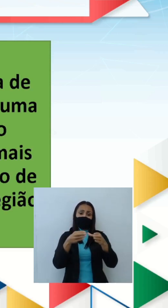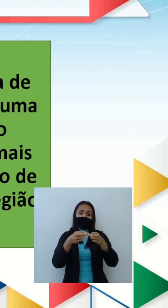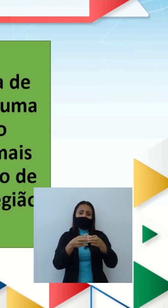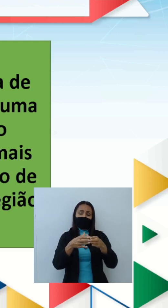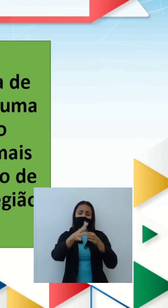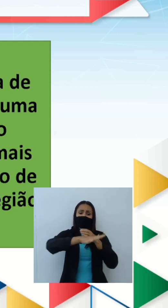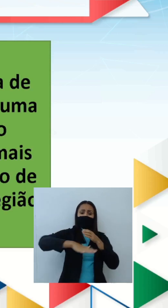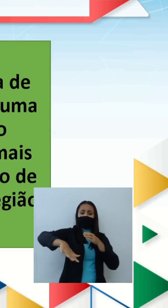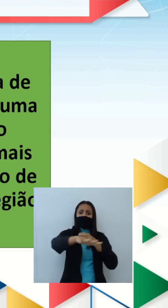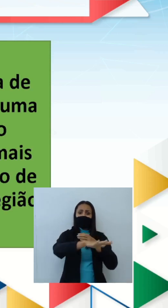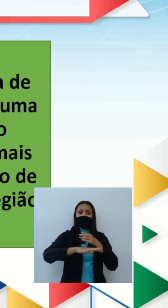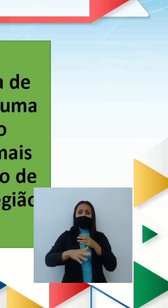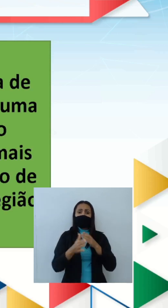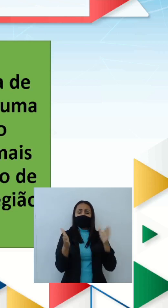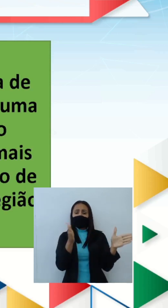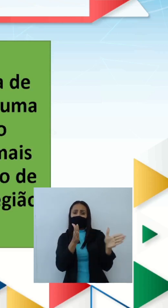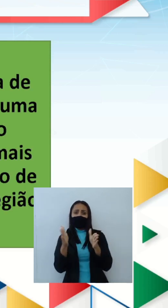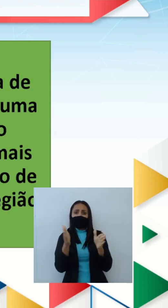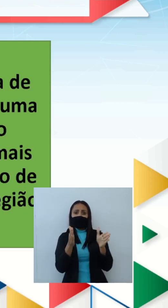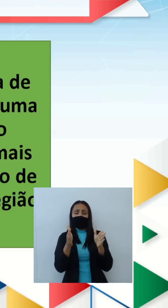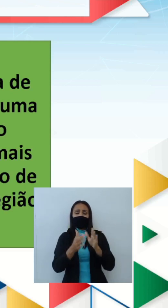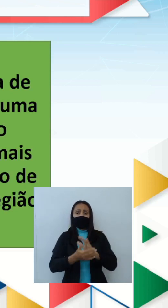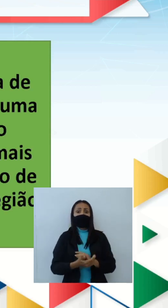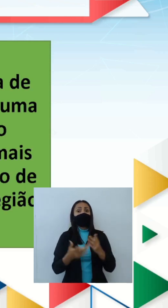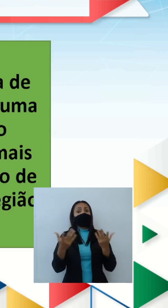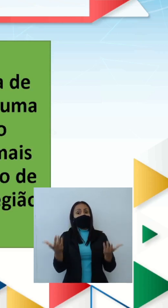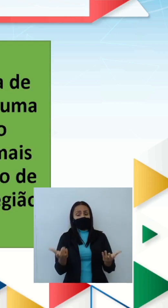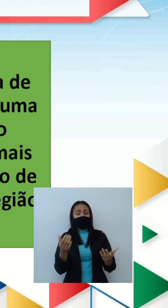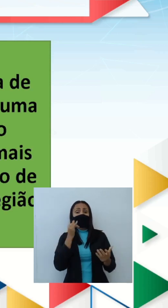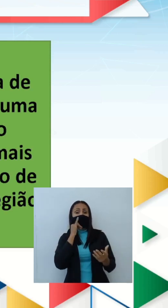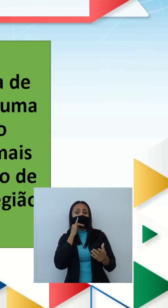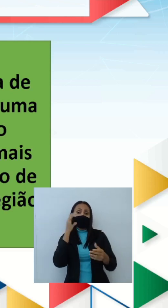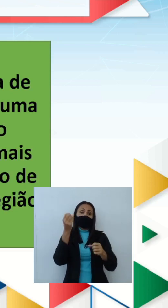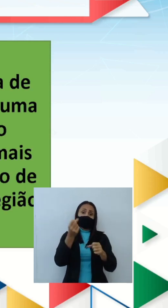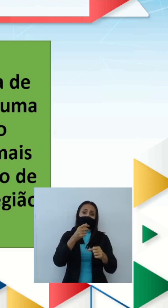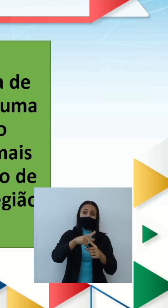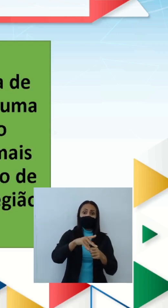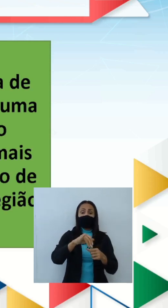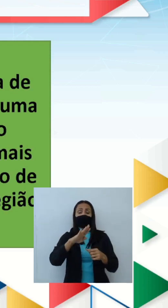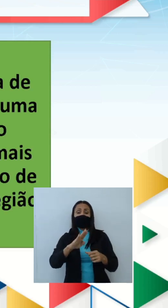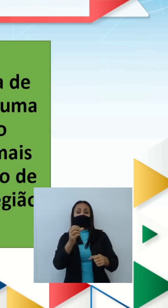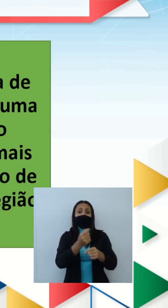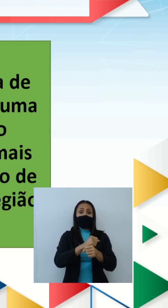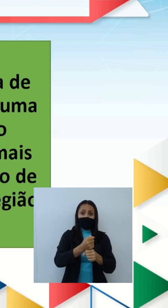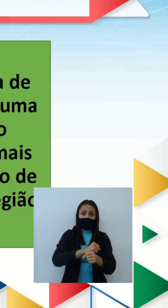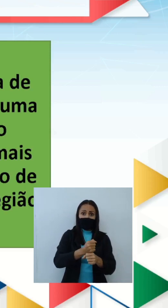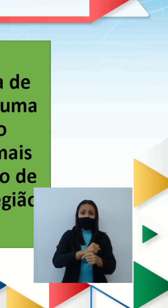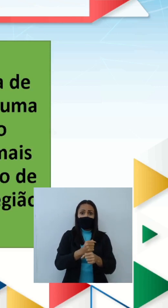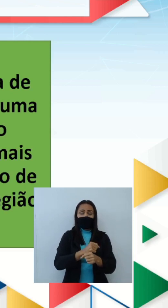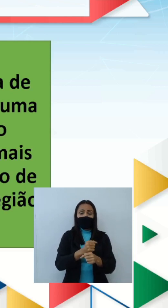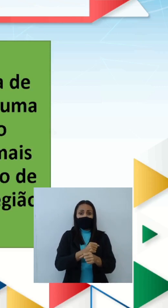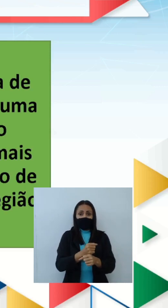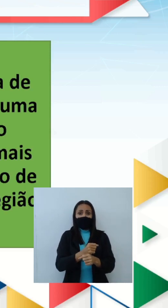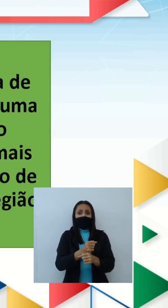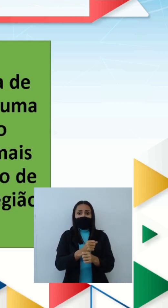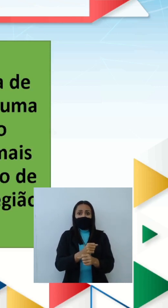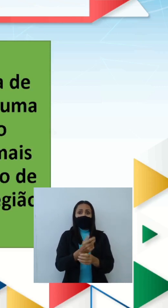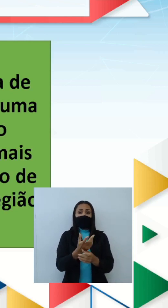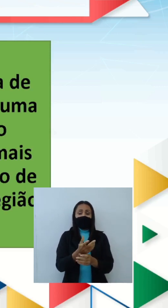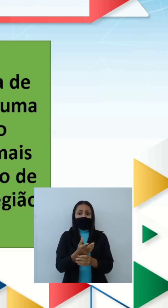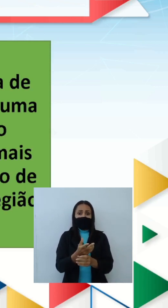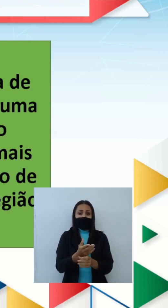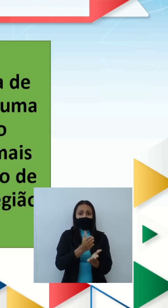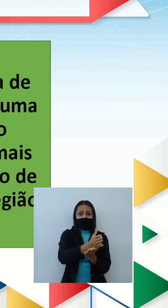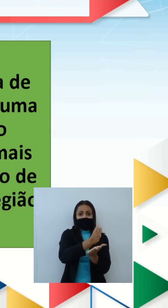durante um período determinado. Então, o BIP anual, geralmente é o BIP anual, tá? Então, o BIP é um dos indicadores mais utilizado